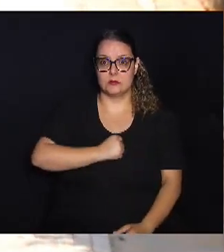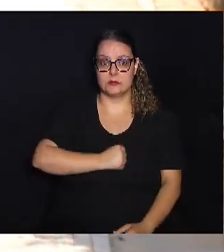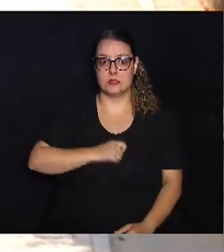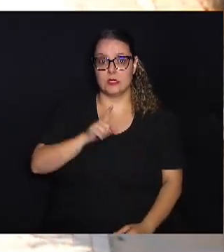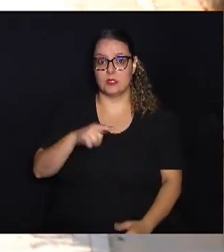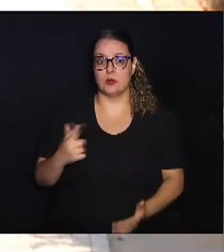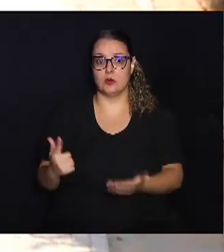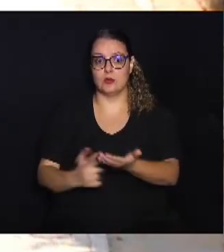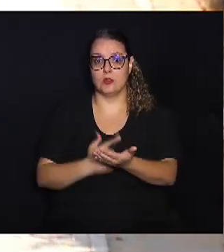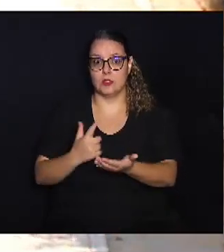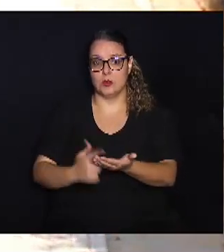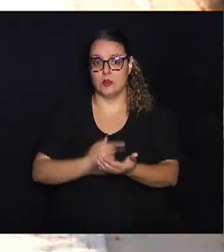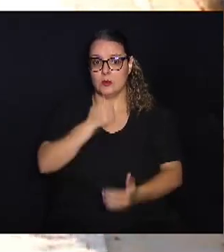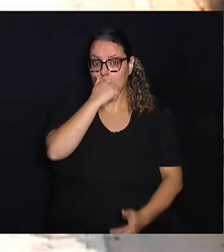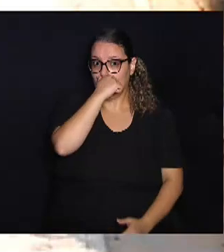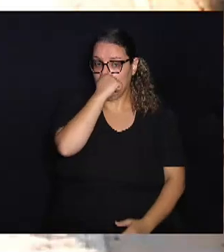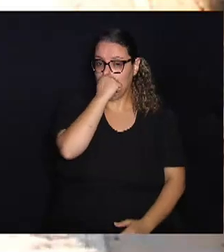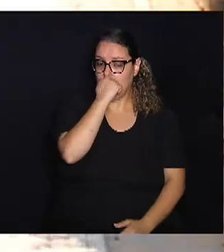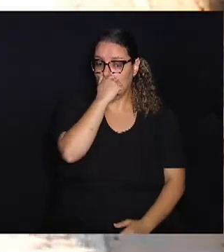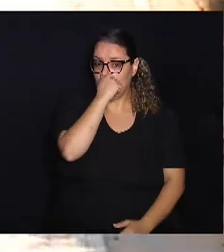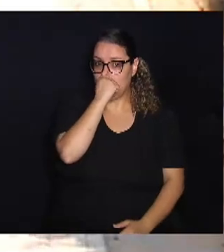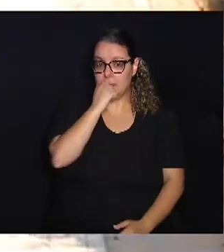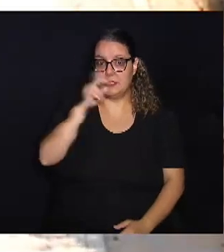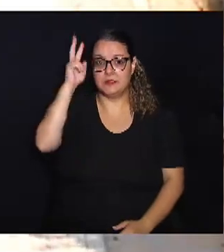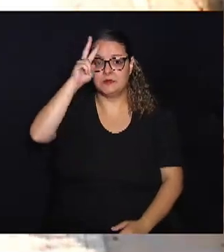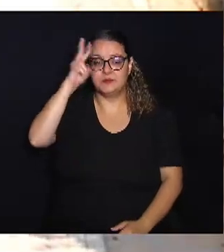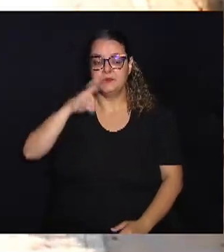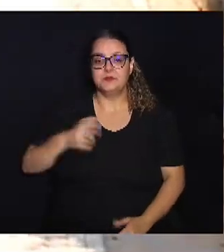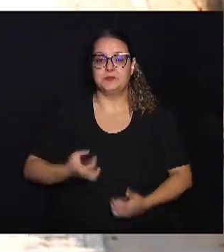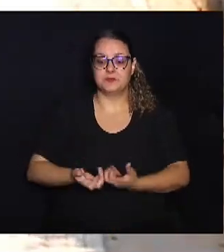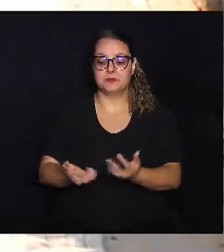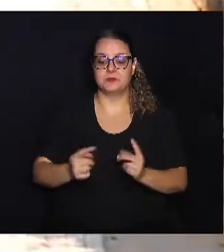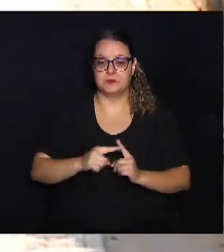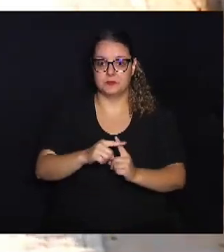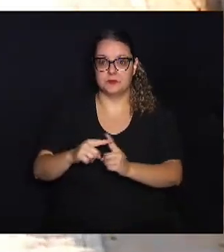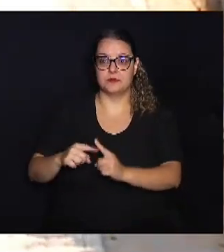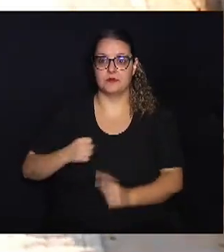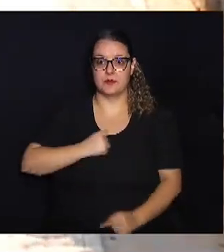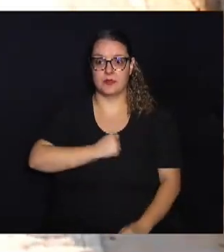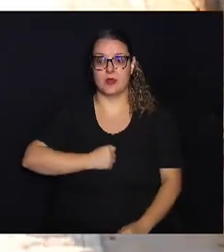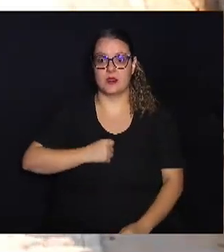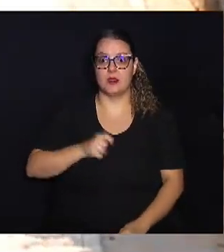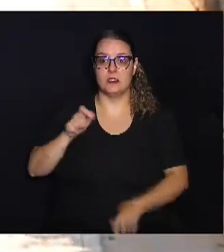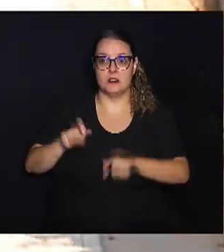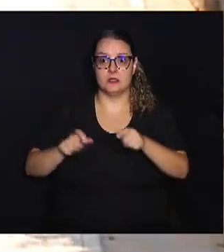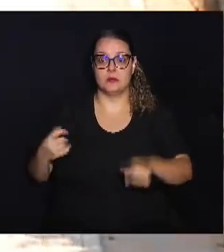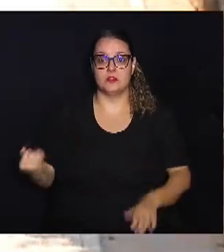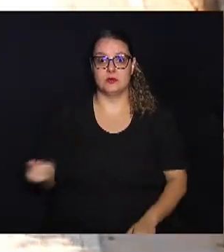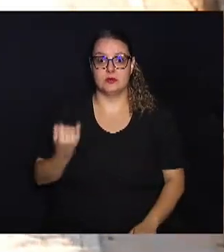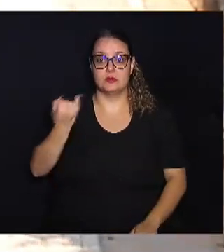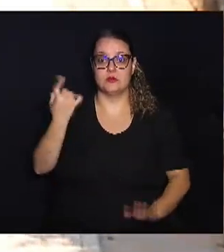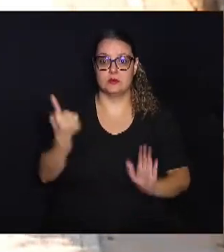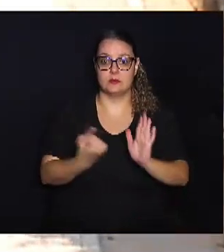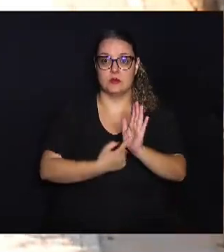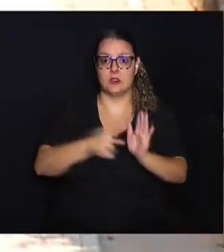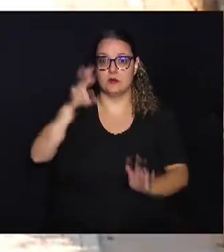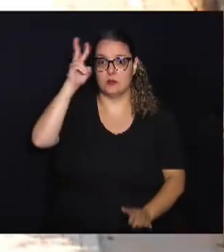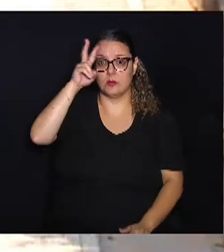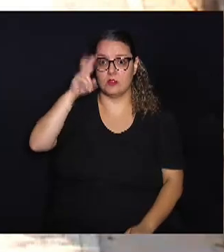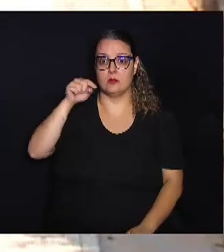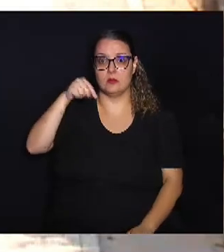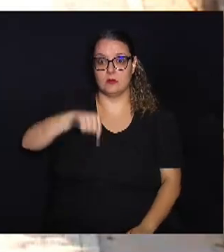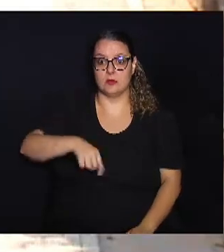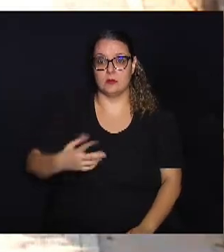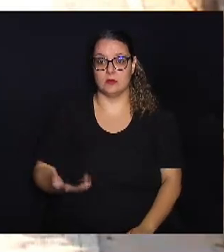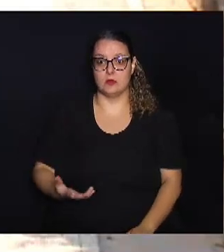livro que vem com a história do Cemitério da Saudade, com a história das personalidades que marcaram história aqui,